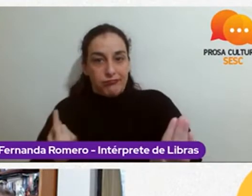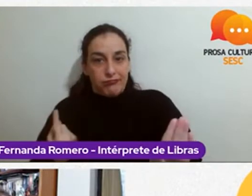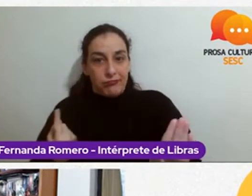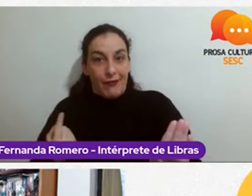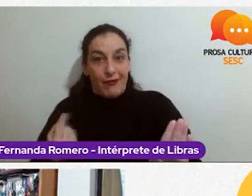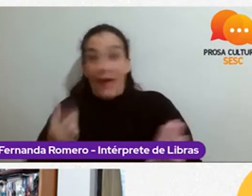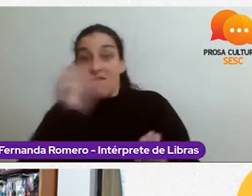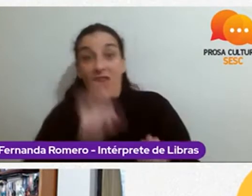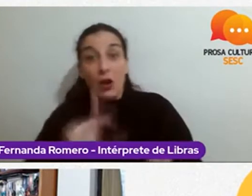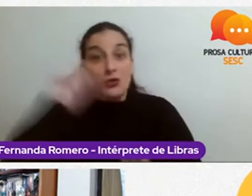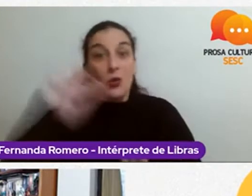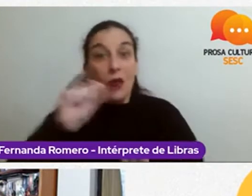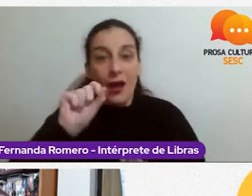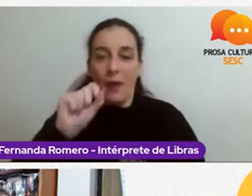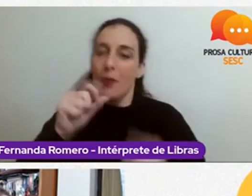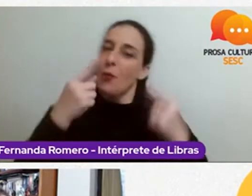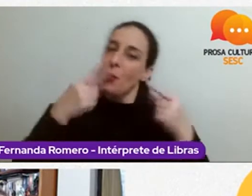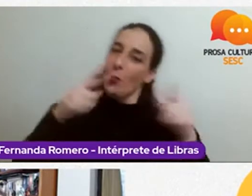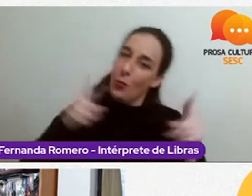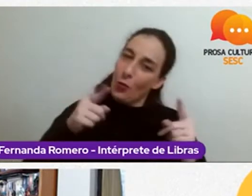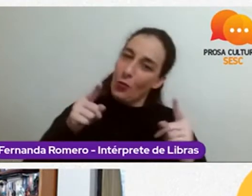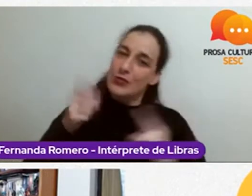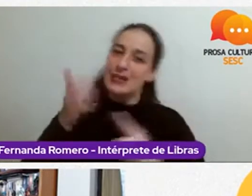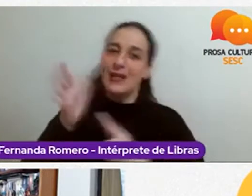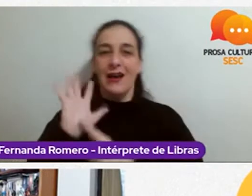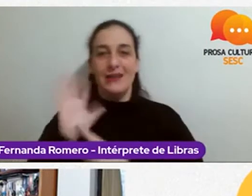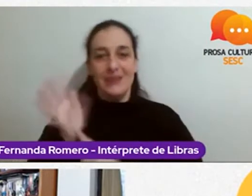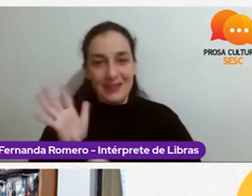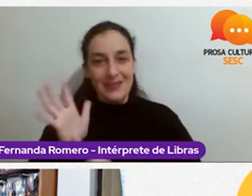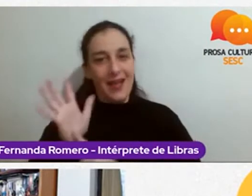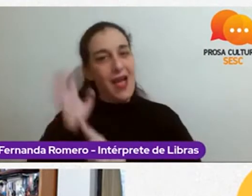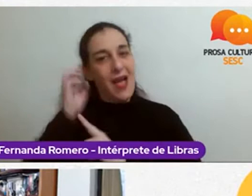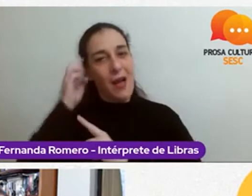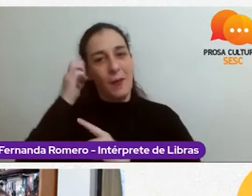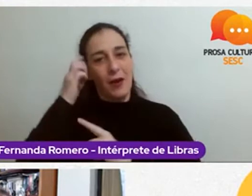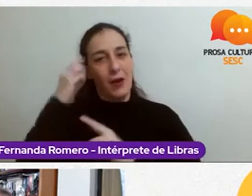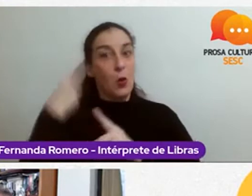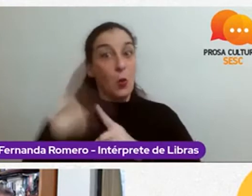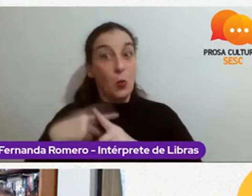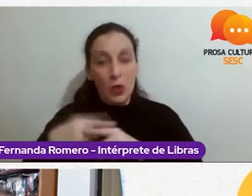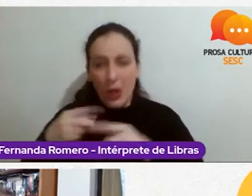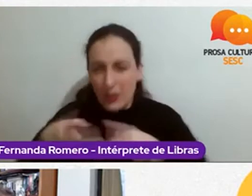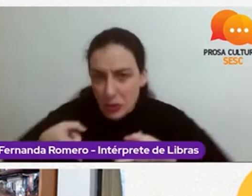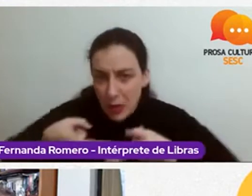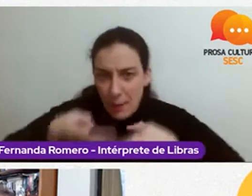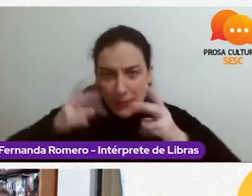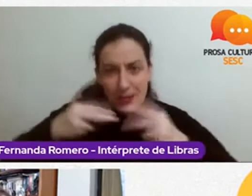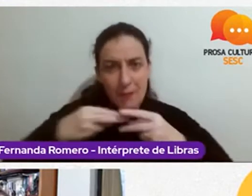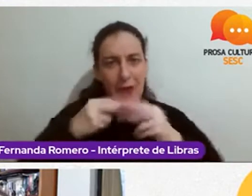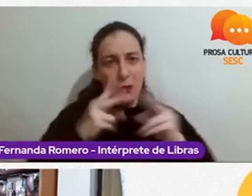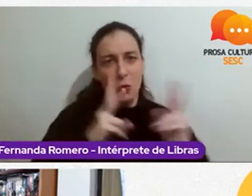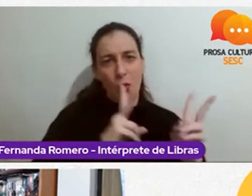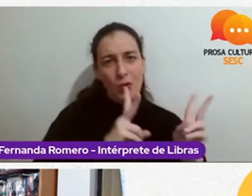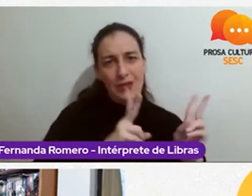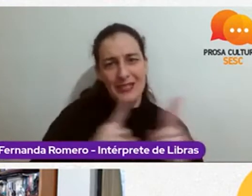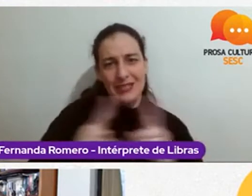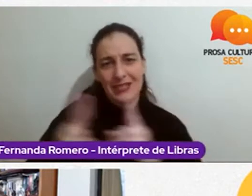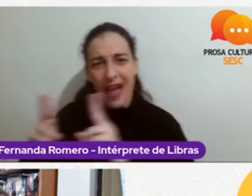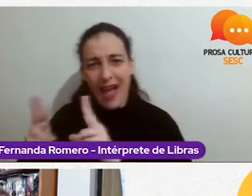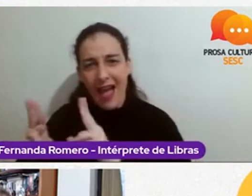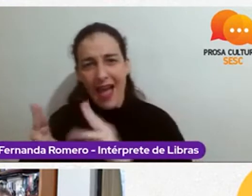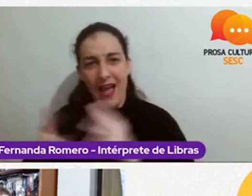quê? A música, o cinema, porque a gente está vendo as coisas, as séries, os filmes, as